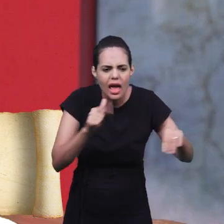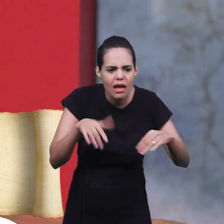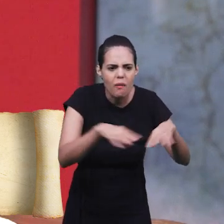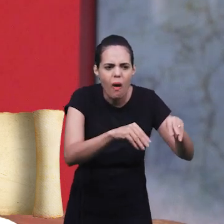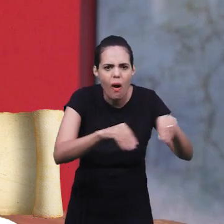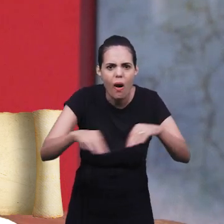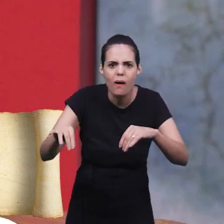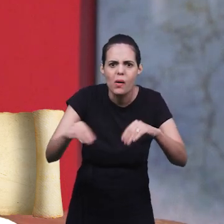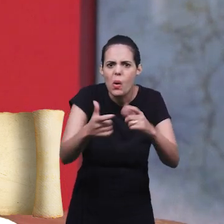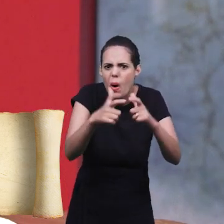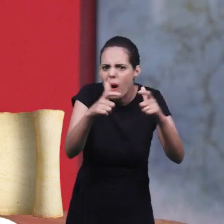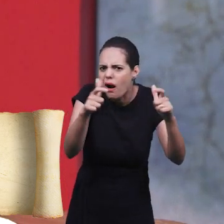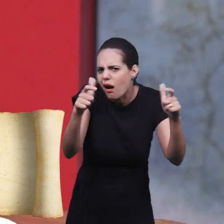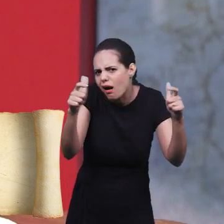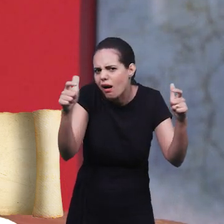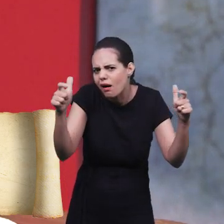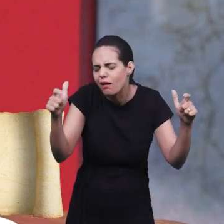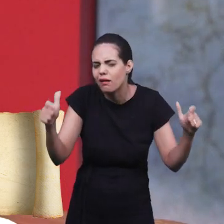como Abraão.